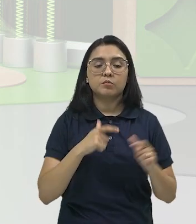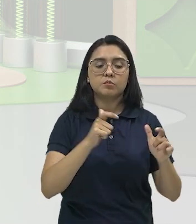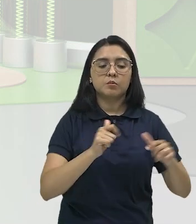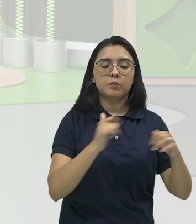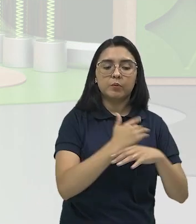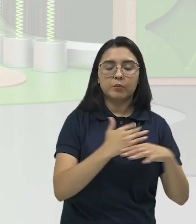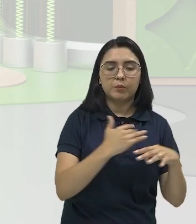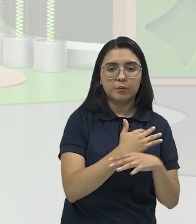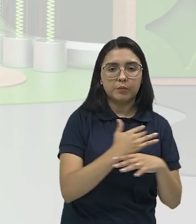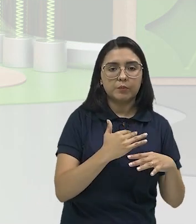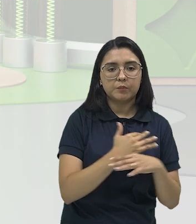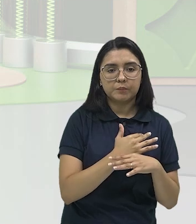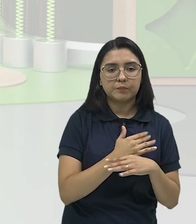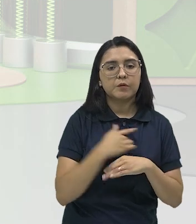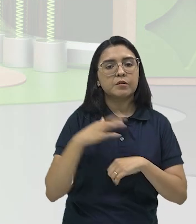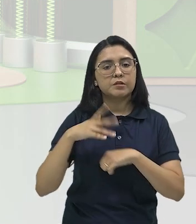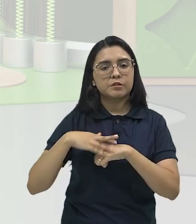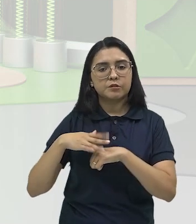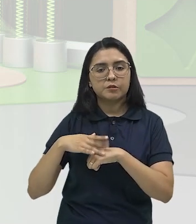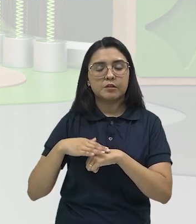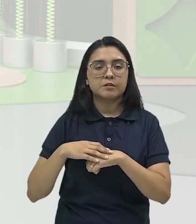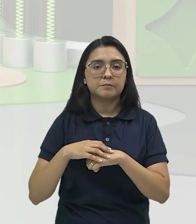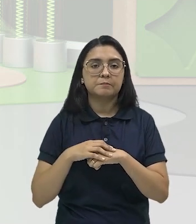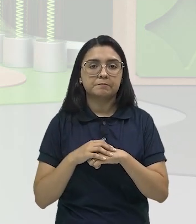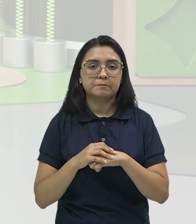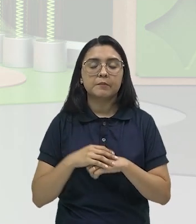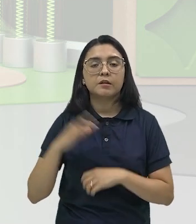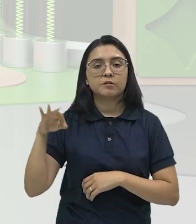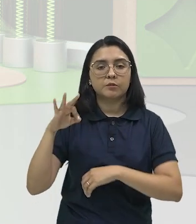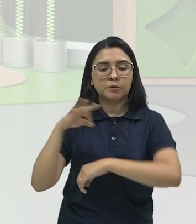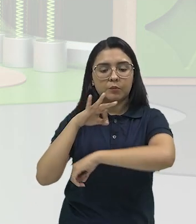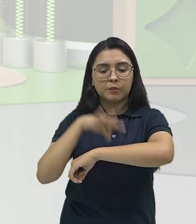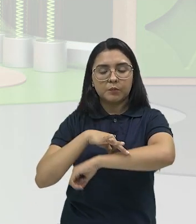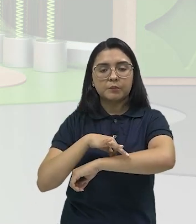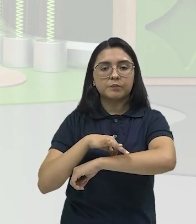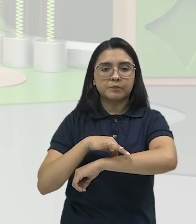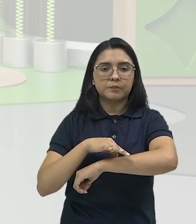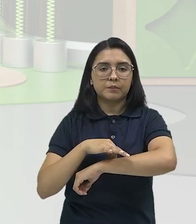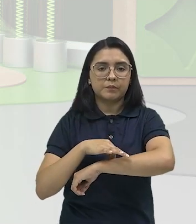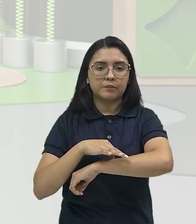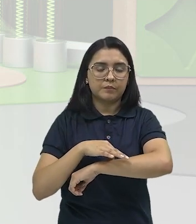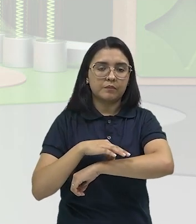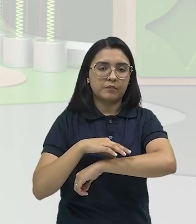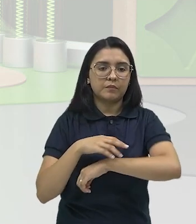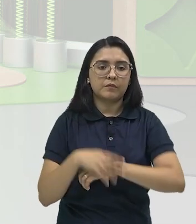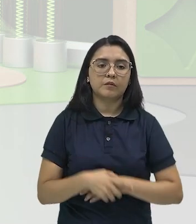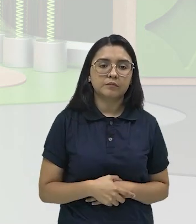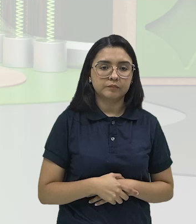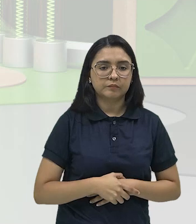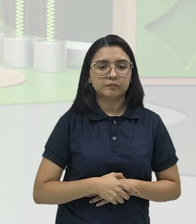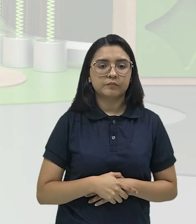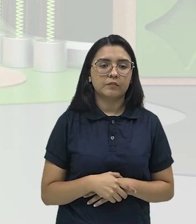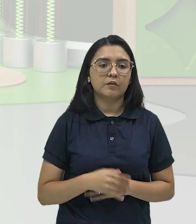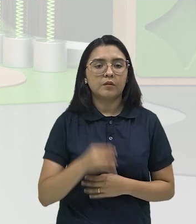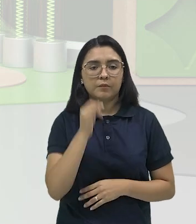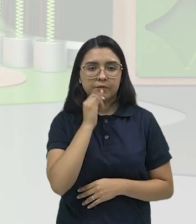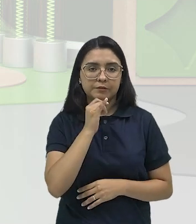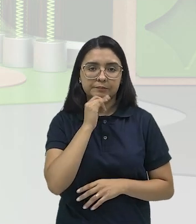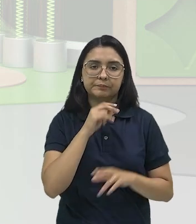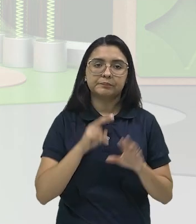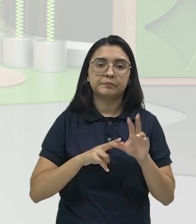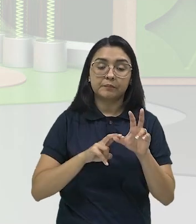urbanos, tá? Os arborvírus são vírus transmitidos pela picada de artrópodes hematófagos como a Aedes